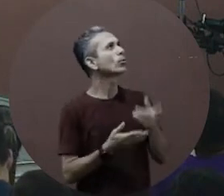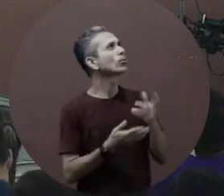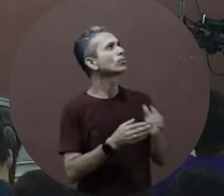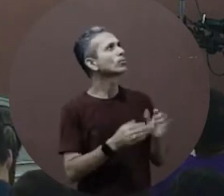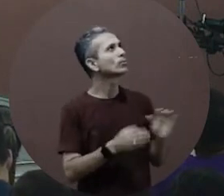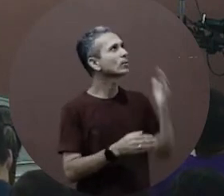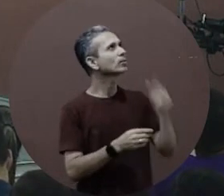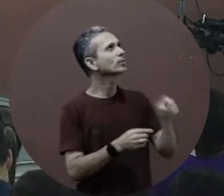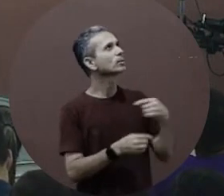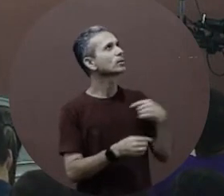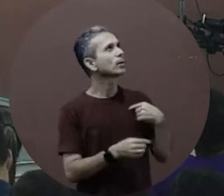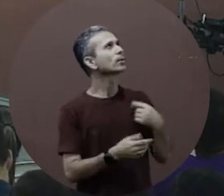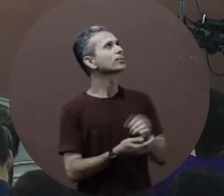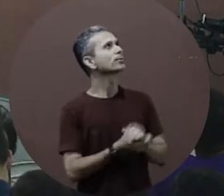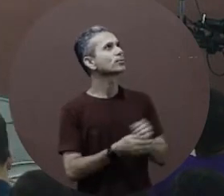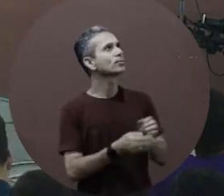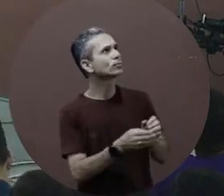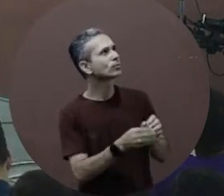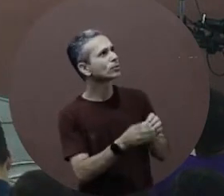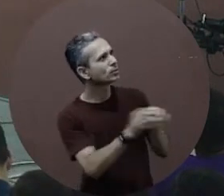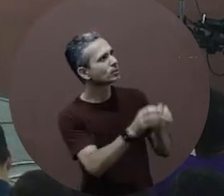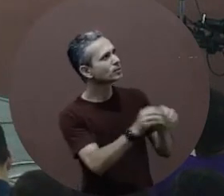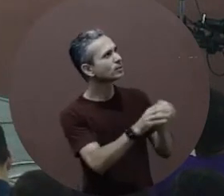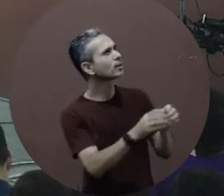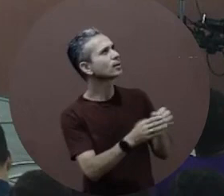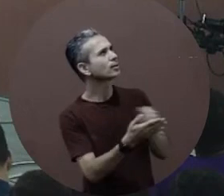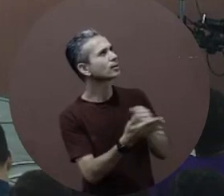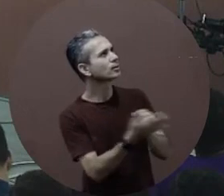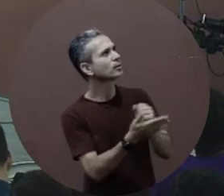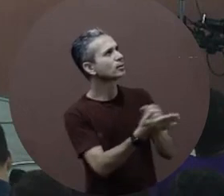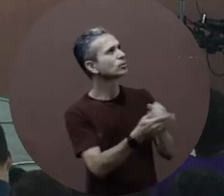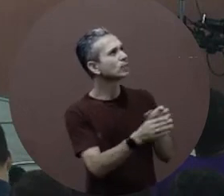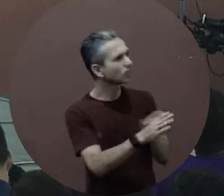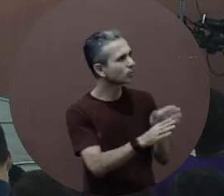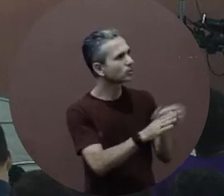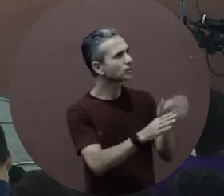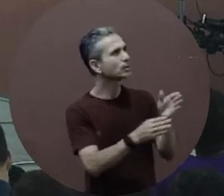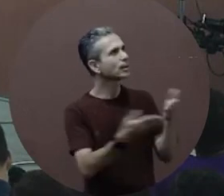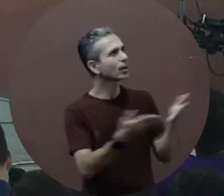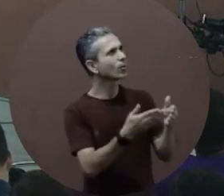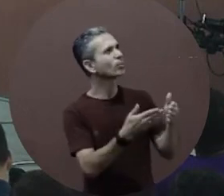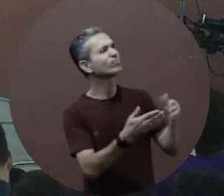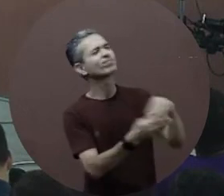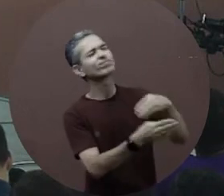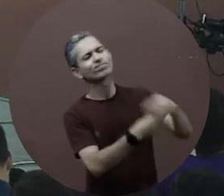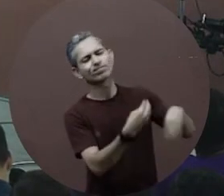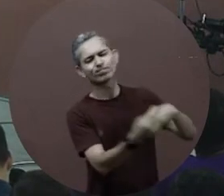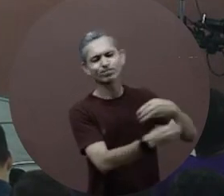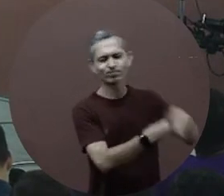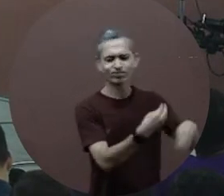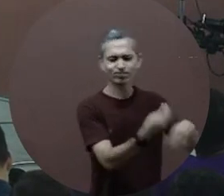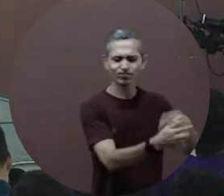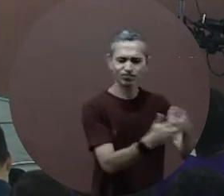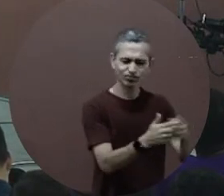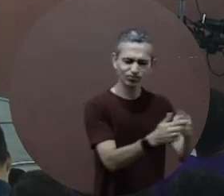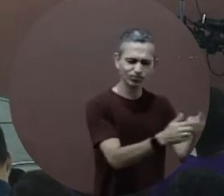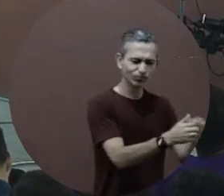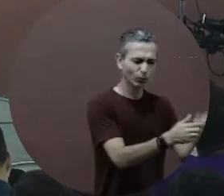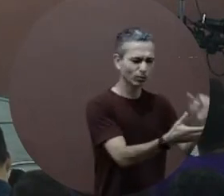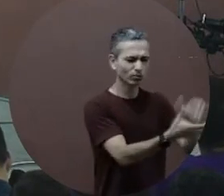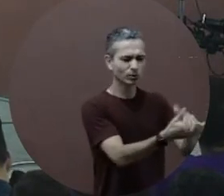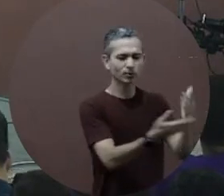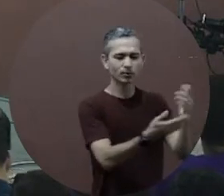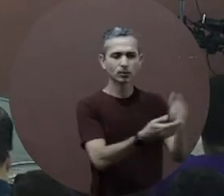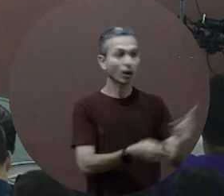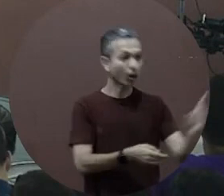exatamente acontecendo, meu Deus, tem misericórdia, aí depois está uma bagunça, um desmantelo, uma coisa, aí chega tanto quebrado para você. É igual você